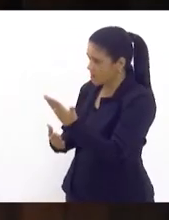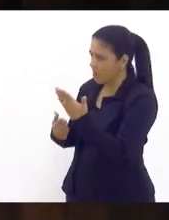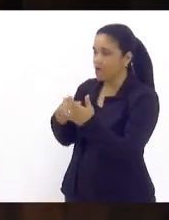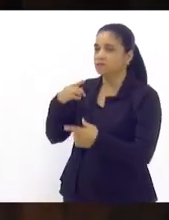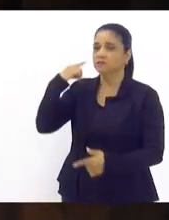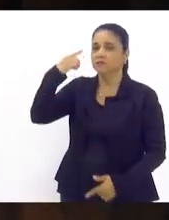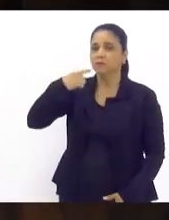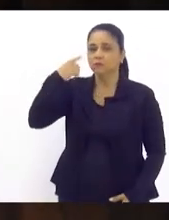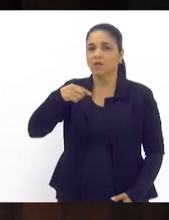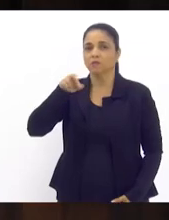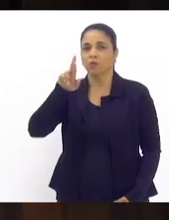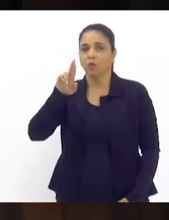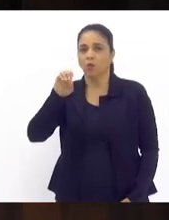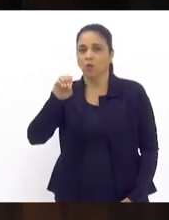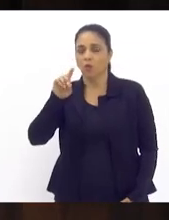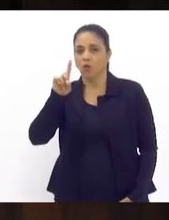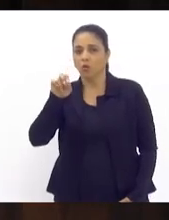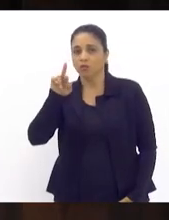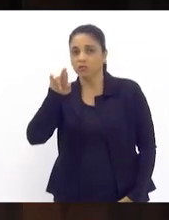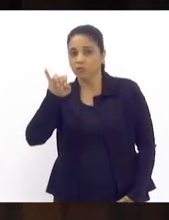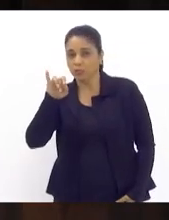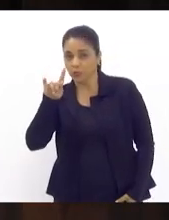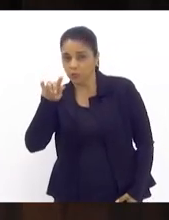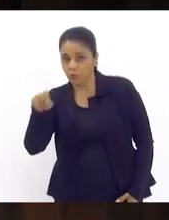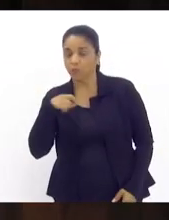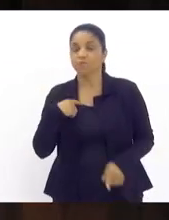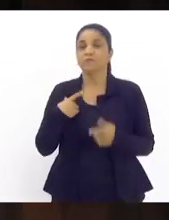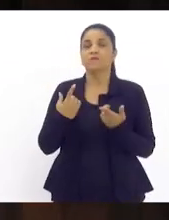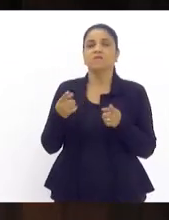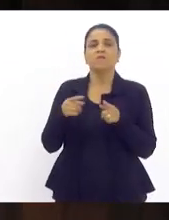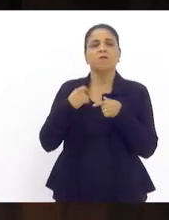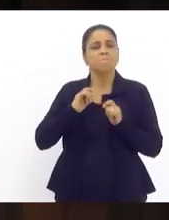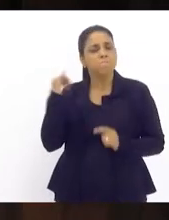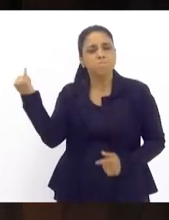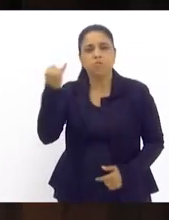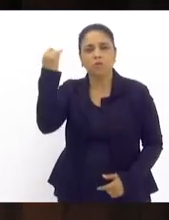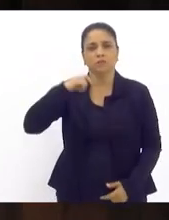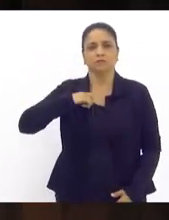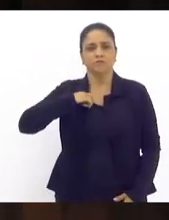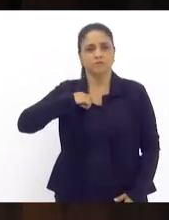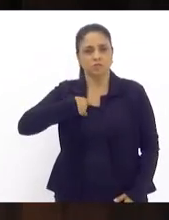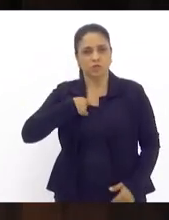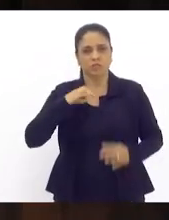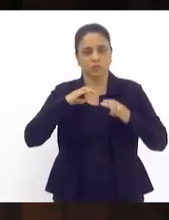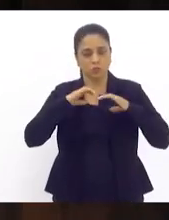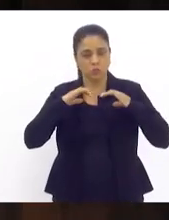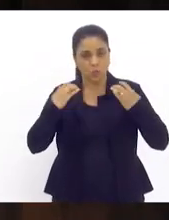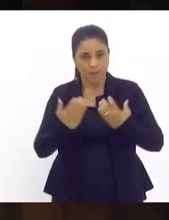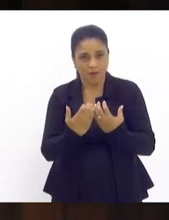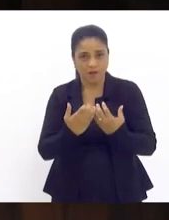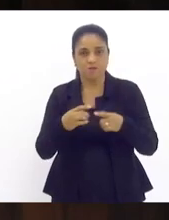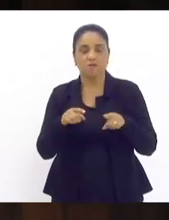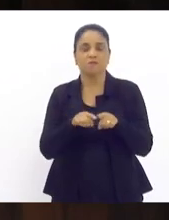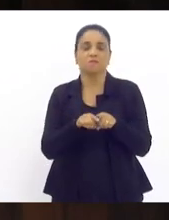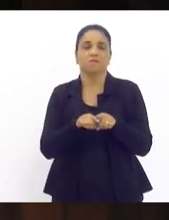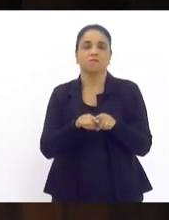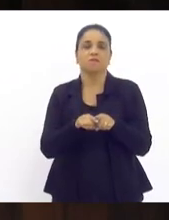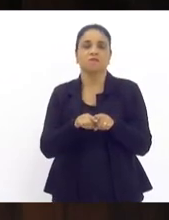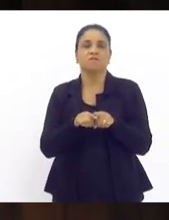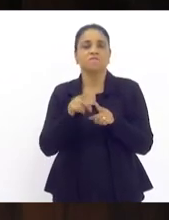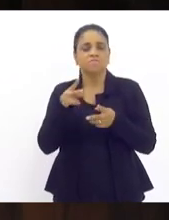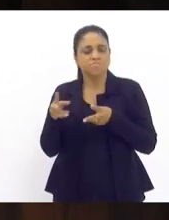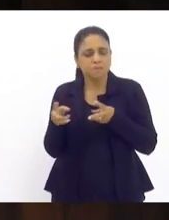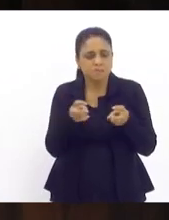Rodrigo Amorim, dizer da importância dessa fiscalização que foi feita no entorno ali do Maracanã, vendo de perto os